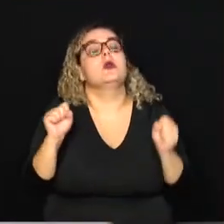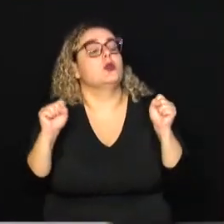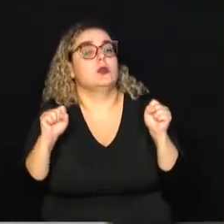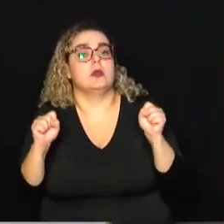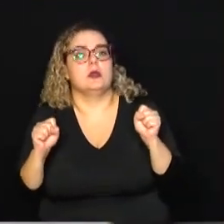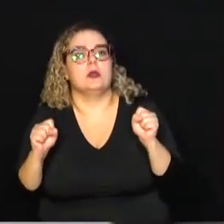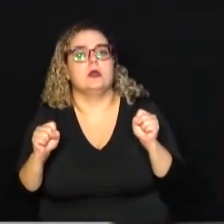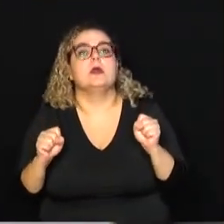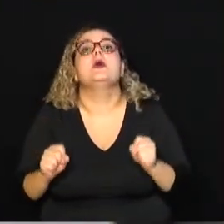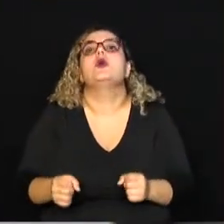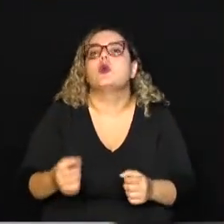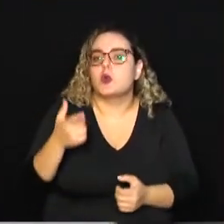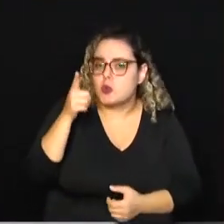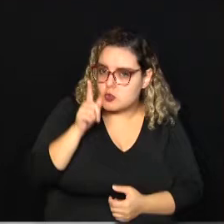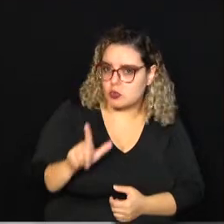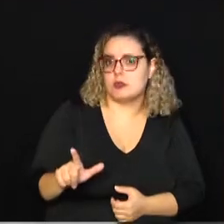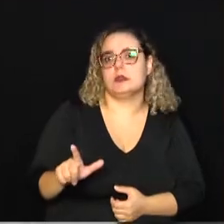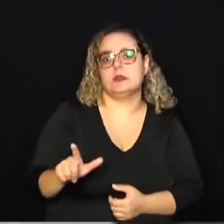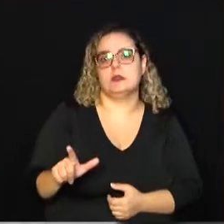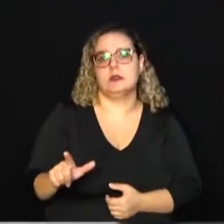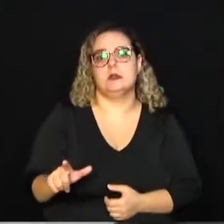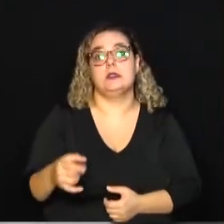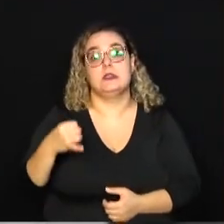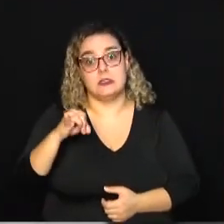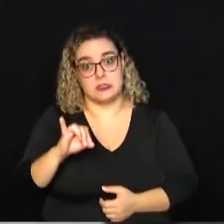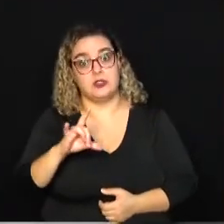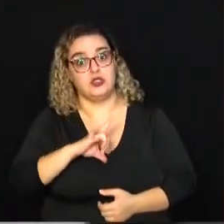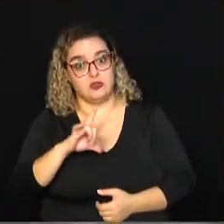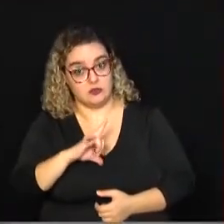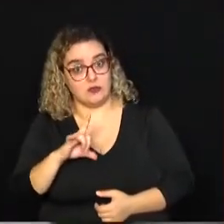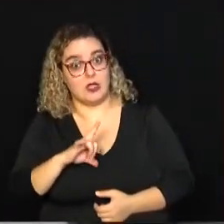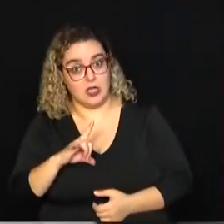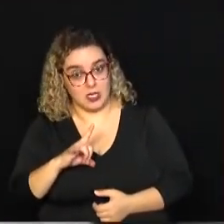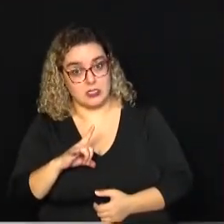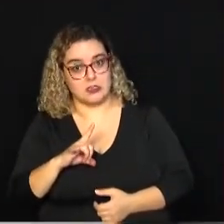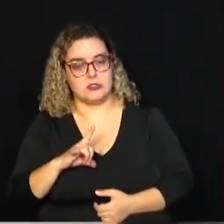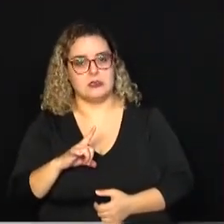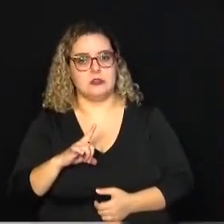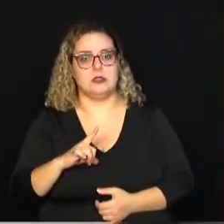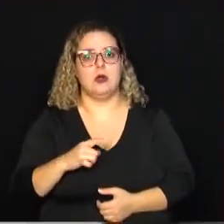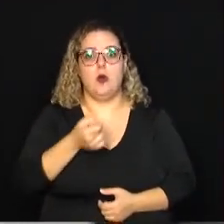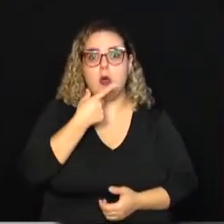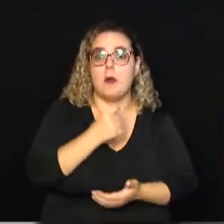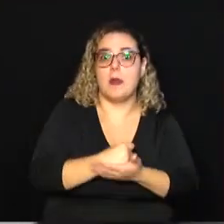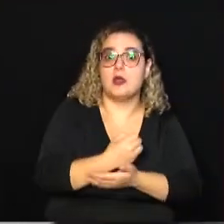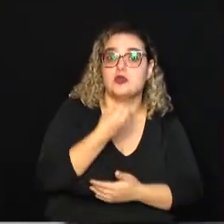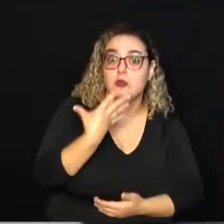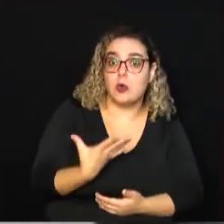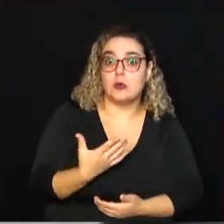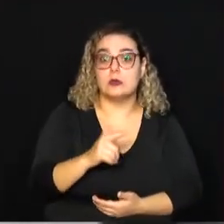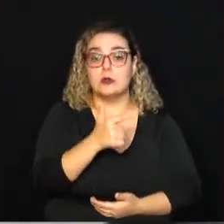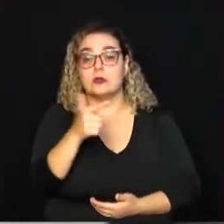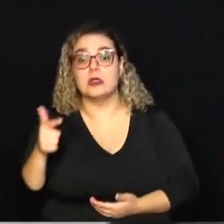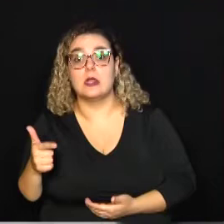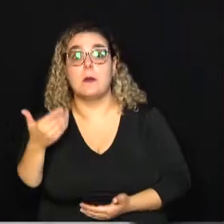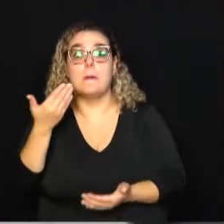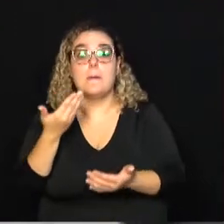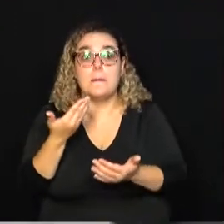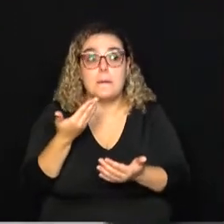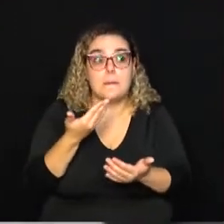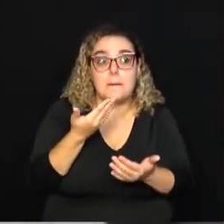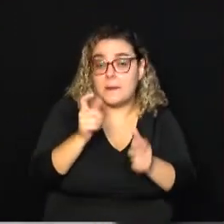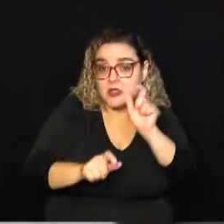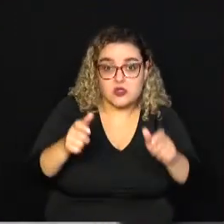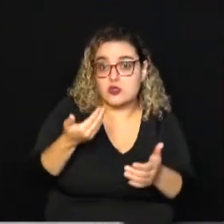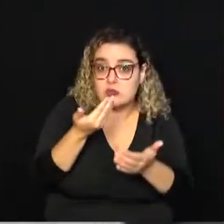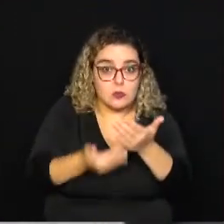se funcionasse, nós não teríamos mais de 2 milhões de vidas perdidas no planeta até o momento. Né? Nós temos já mais de 2 milhões de vidas perdidas